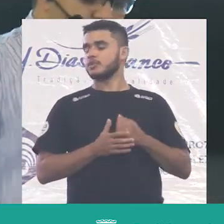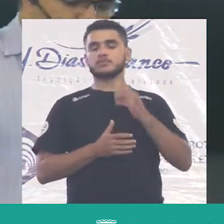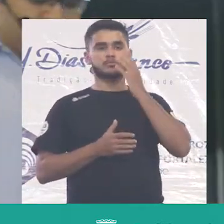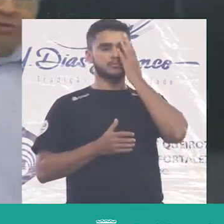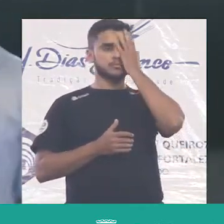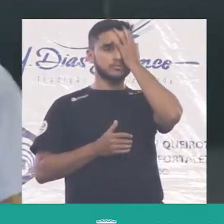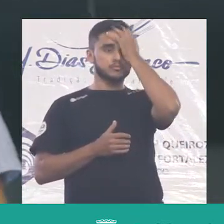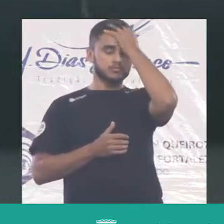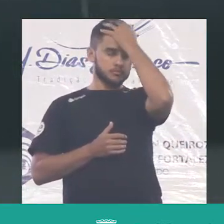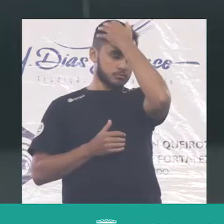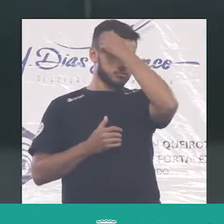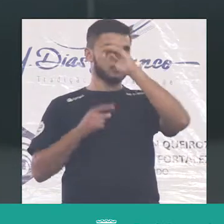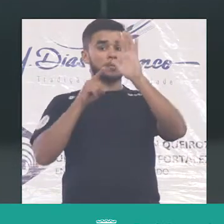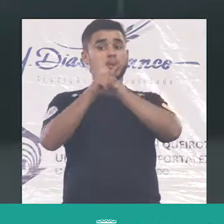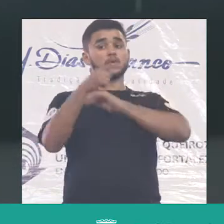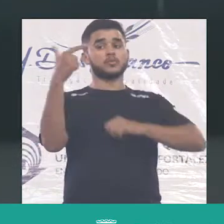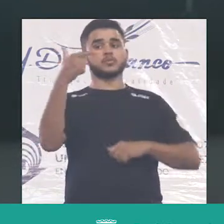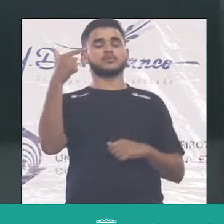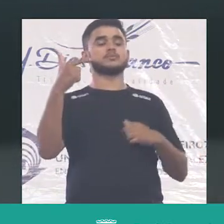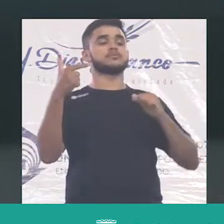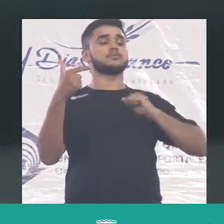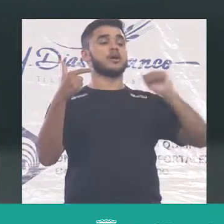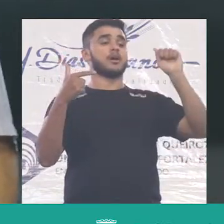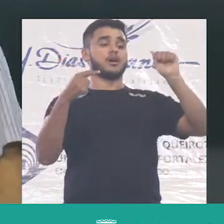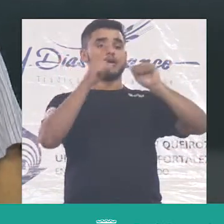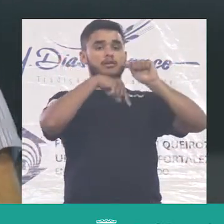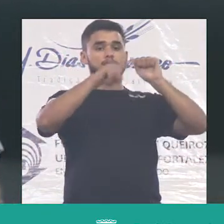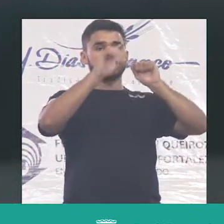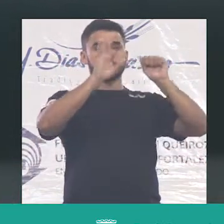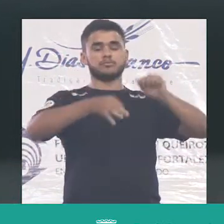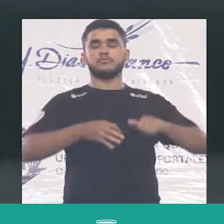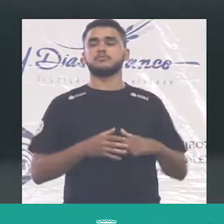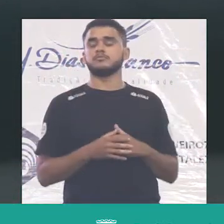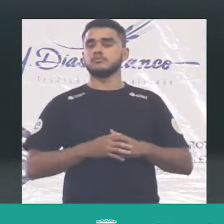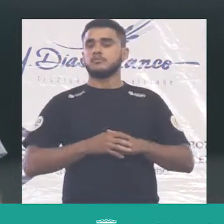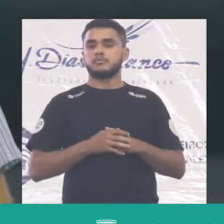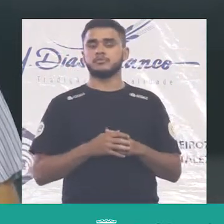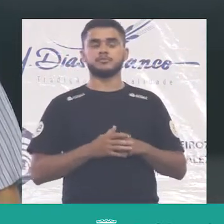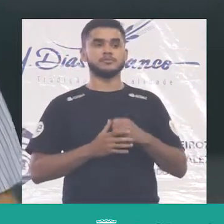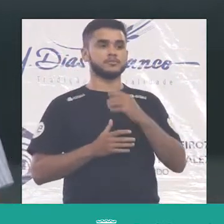Essa é a questão número 2. Questão número 2, gabarito letra A.